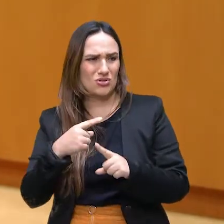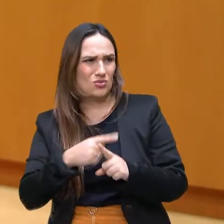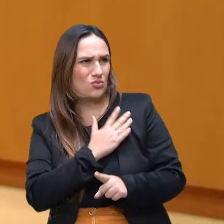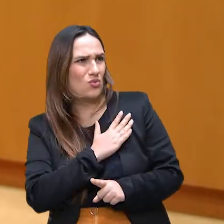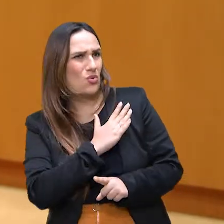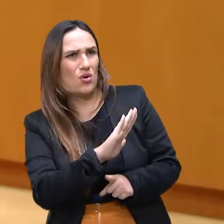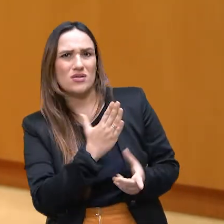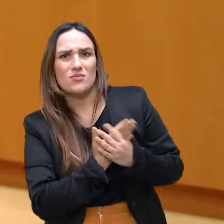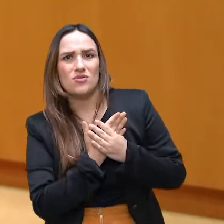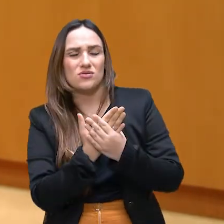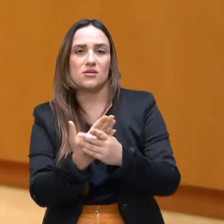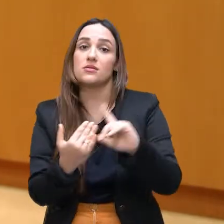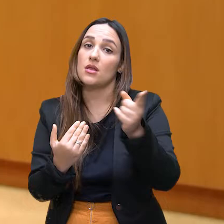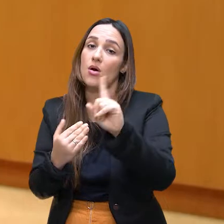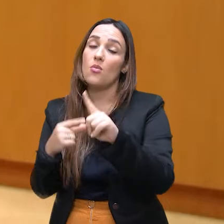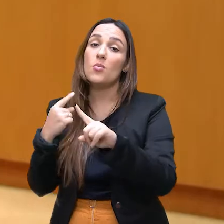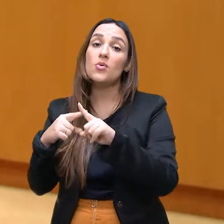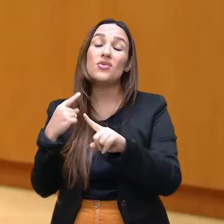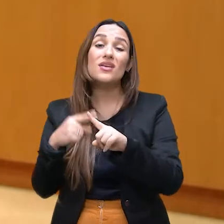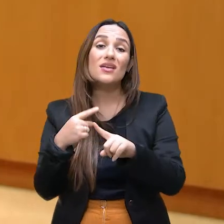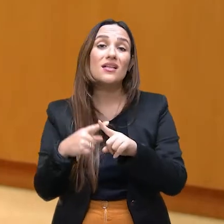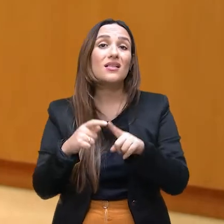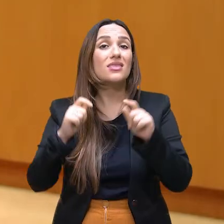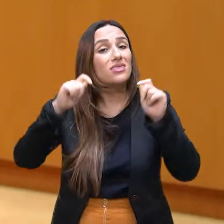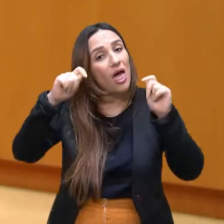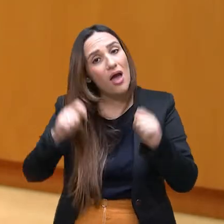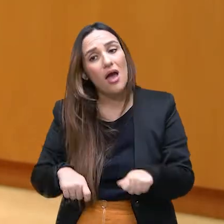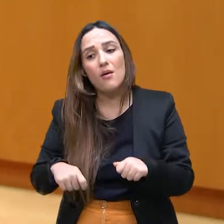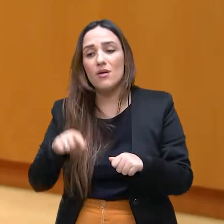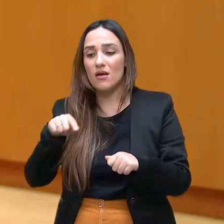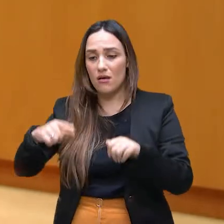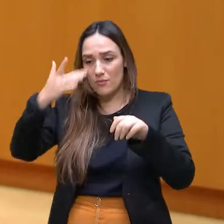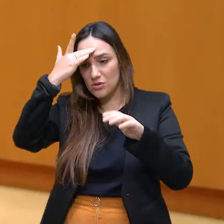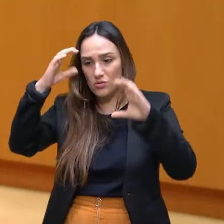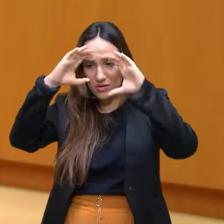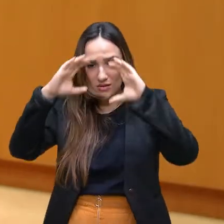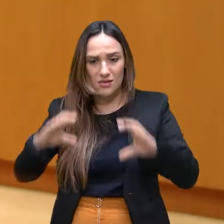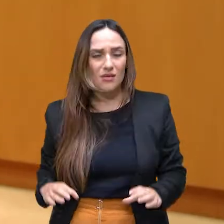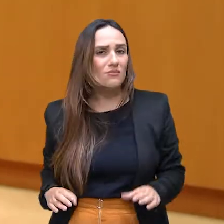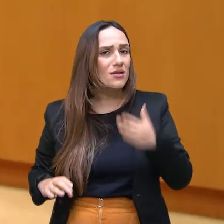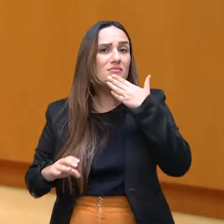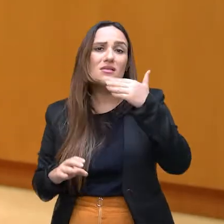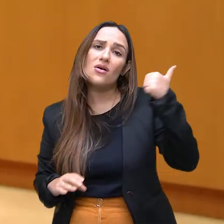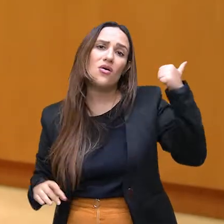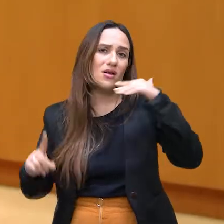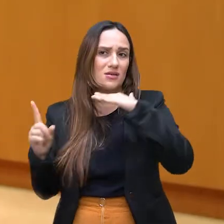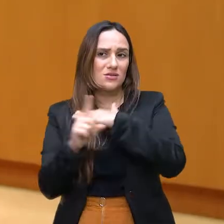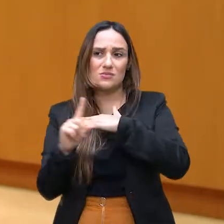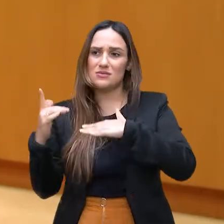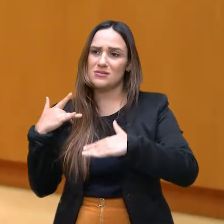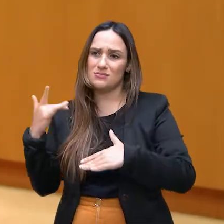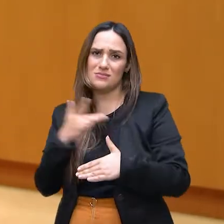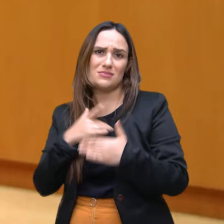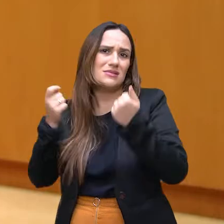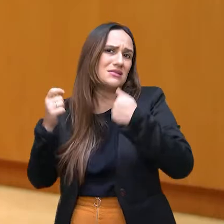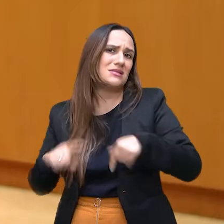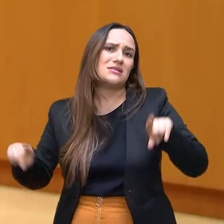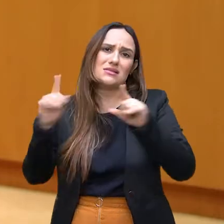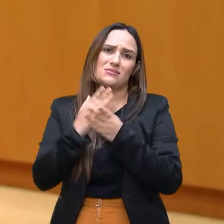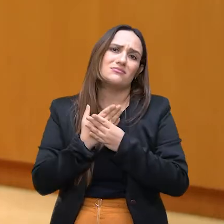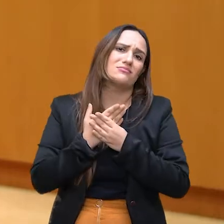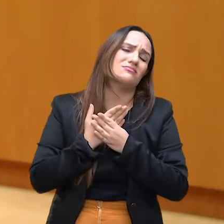judicial propriamente, mas sim por propiciar ao cidadão um atendimento melhor na área de saúde, o